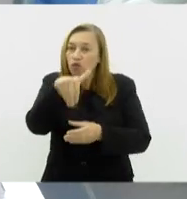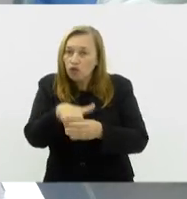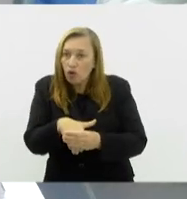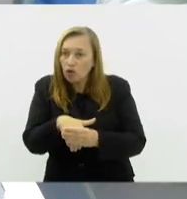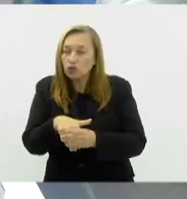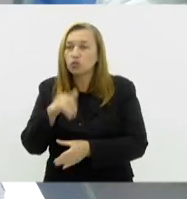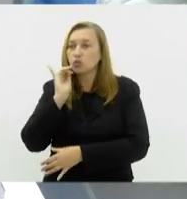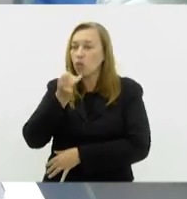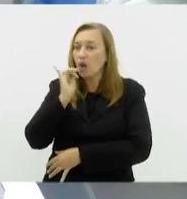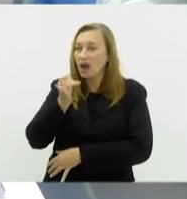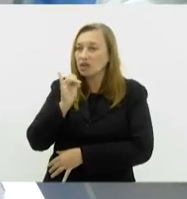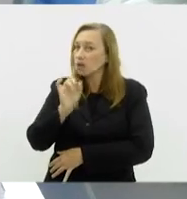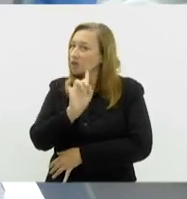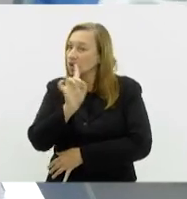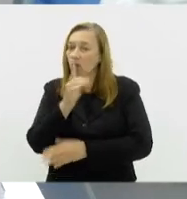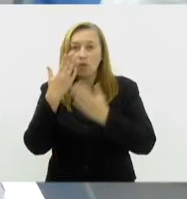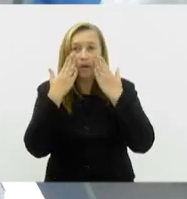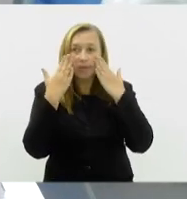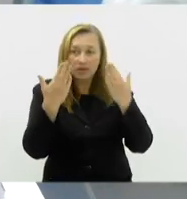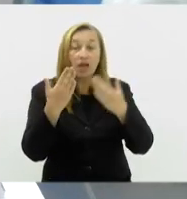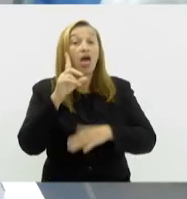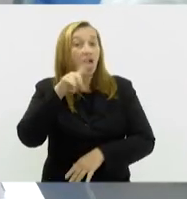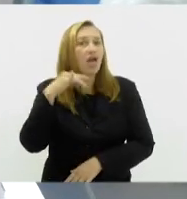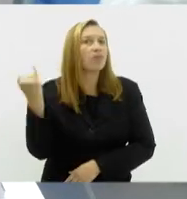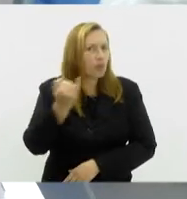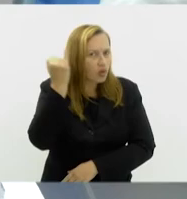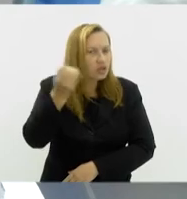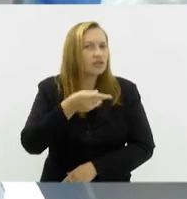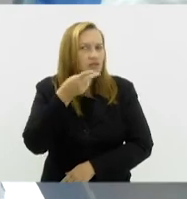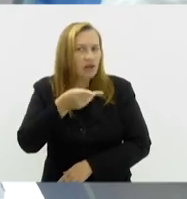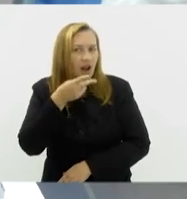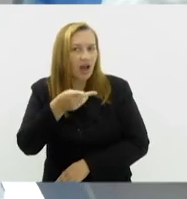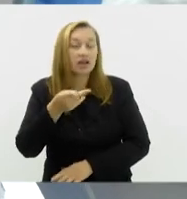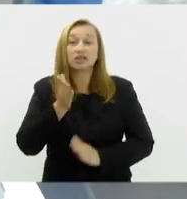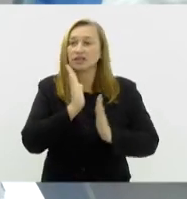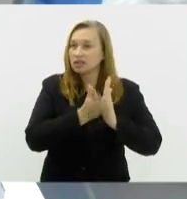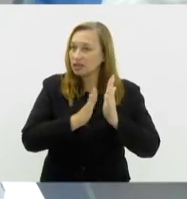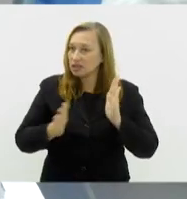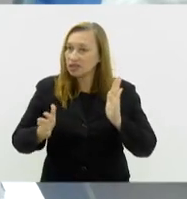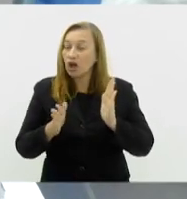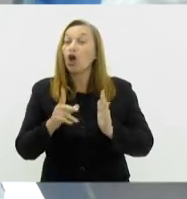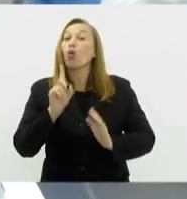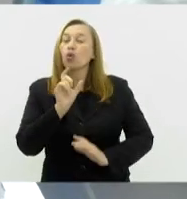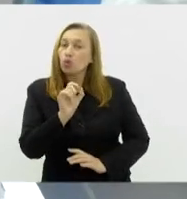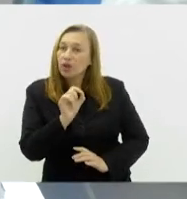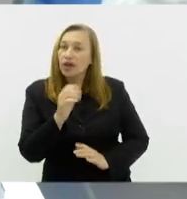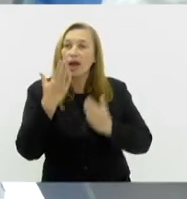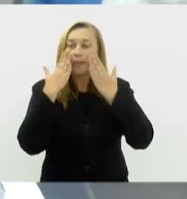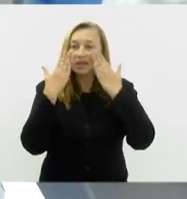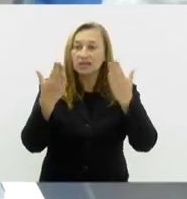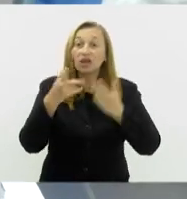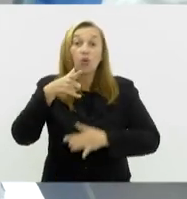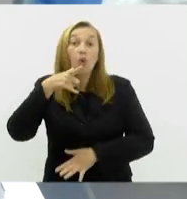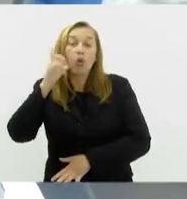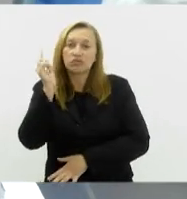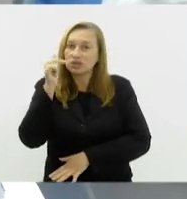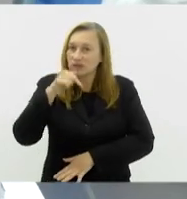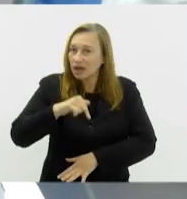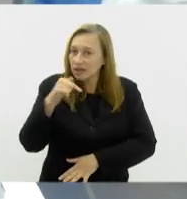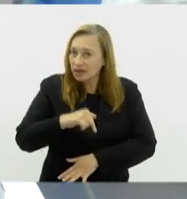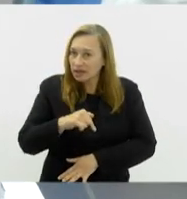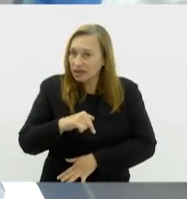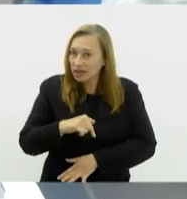ainda não nos foi apresentado é importante dizer o que foi apresentado aqui ontem